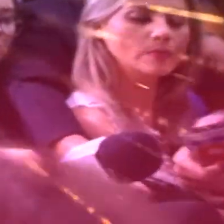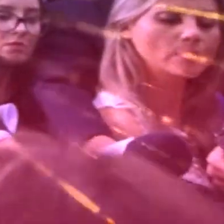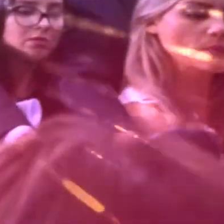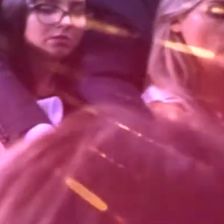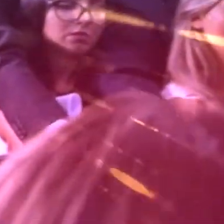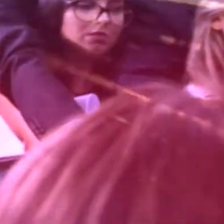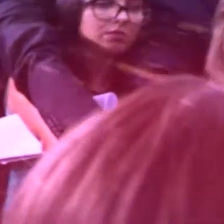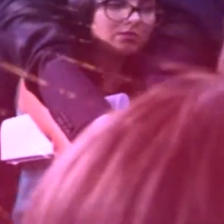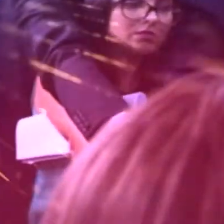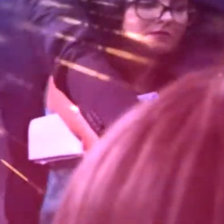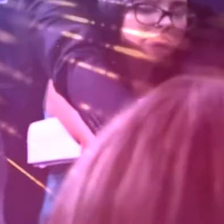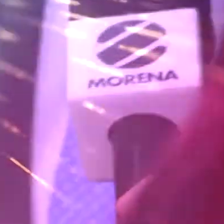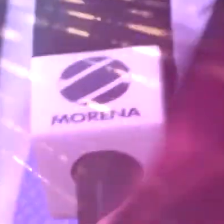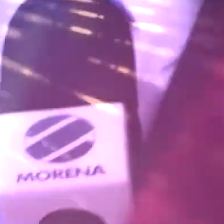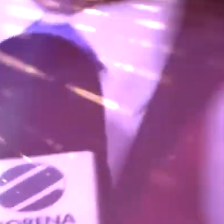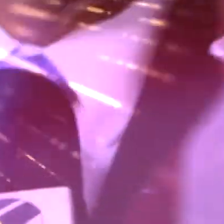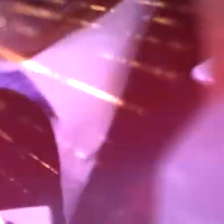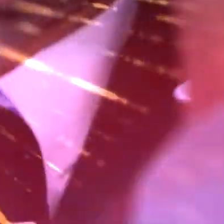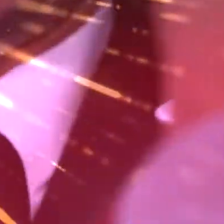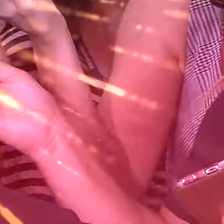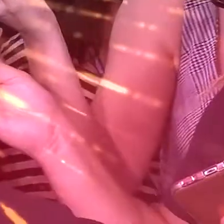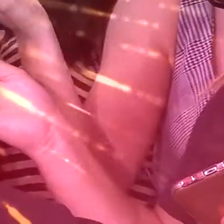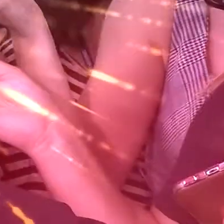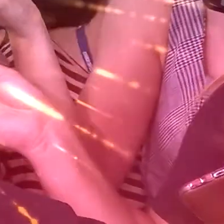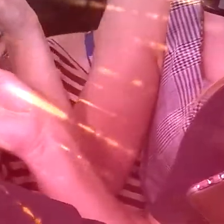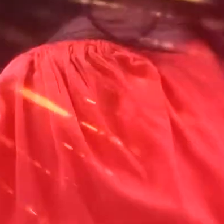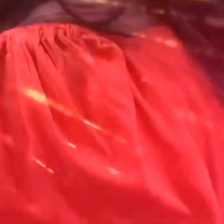Essa casa também é sua.